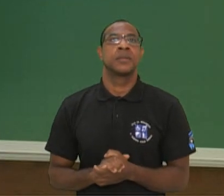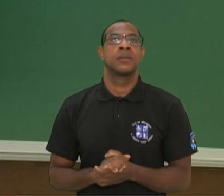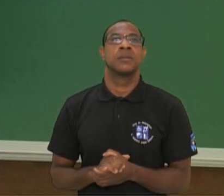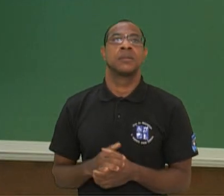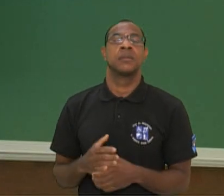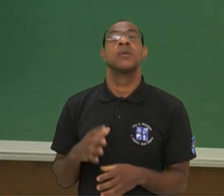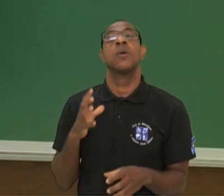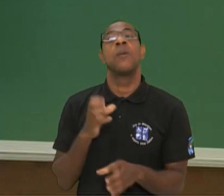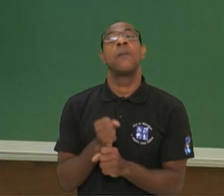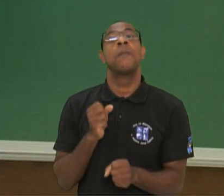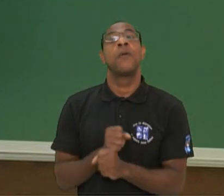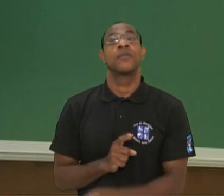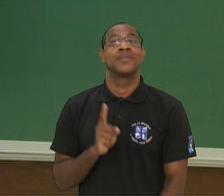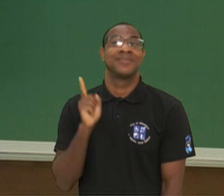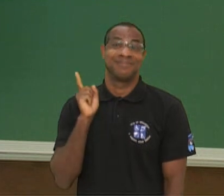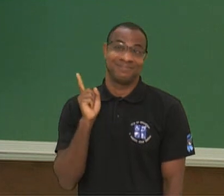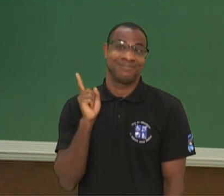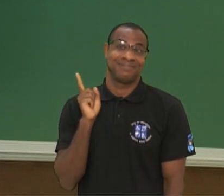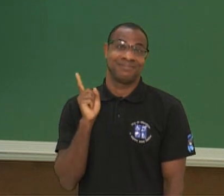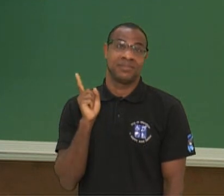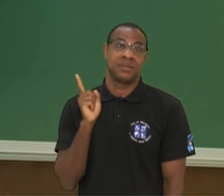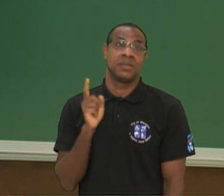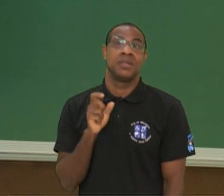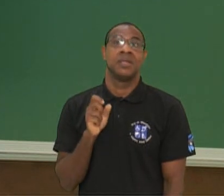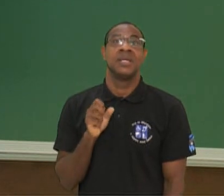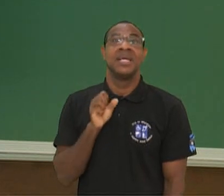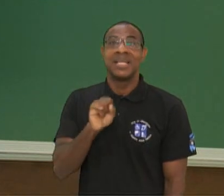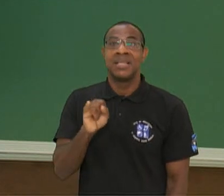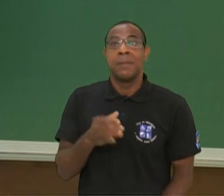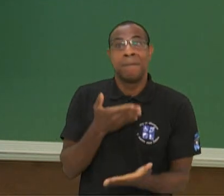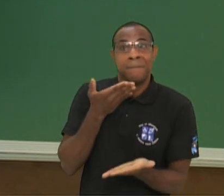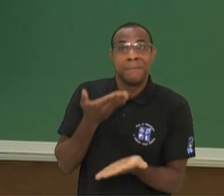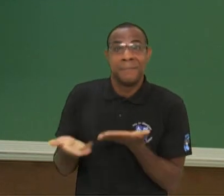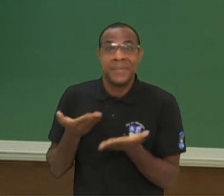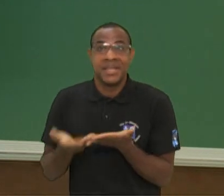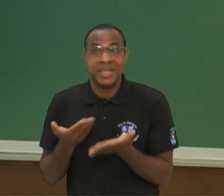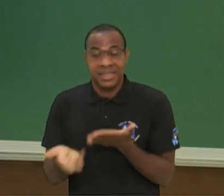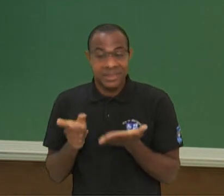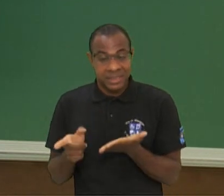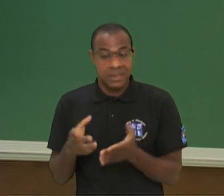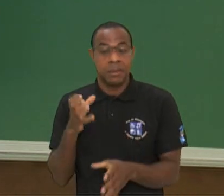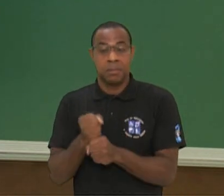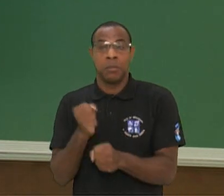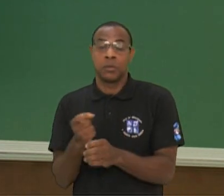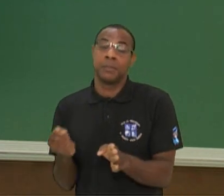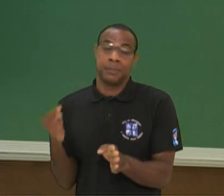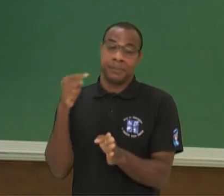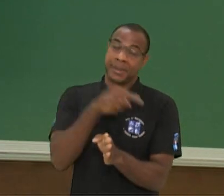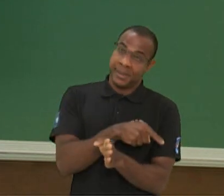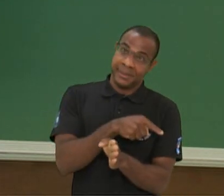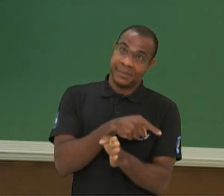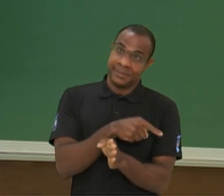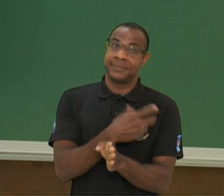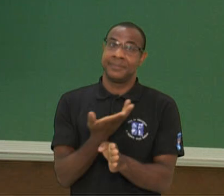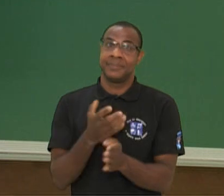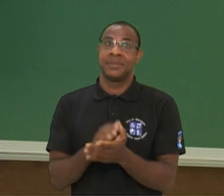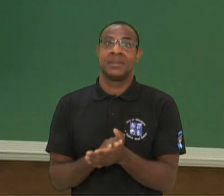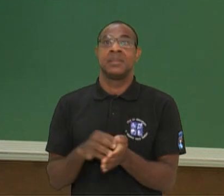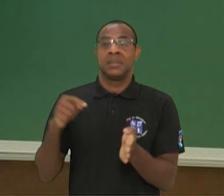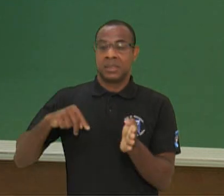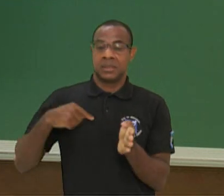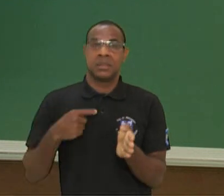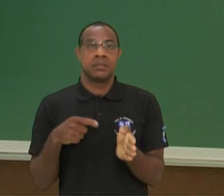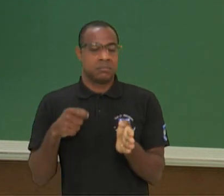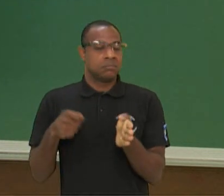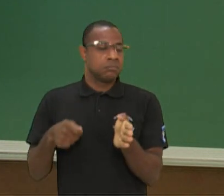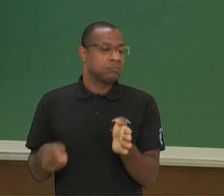Como conquista um ponto, ou como você perde um ponto. Se você perder um ponto vai para o seu adversário. Então, o ponto vai para o adversário